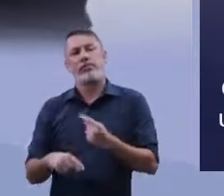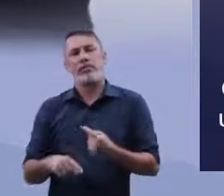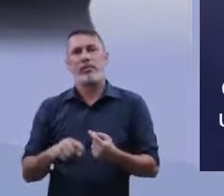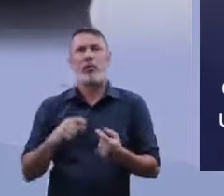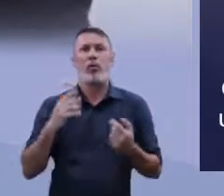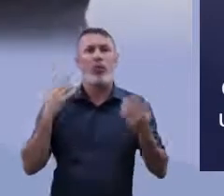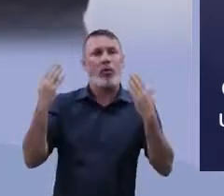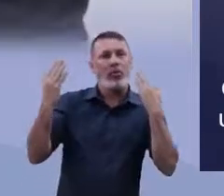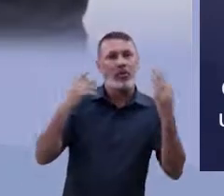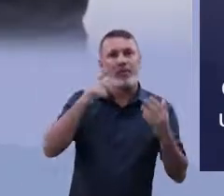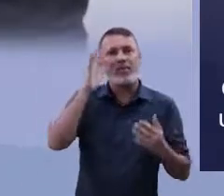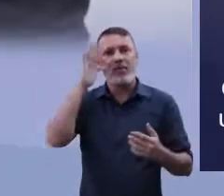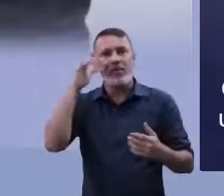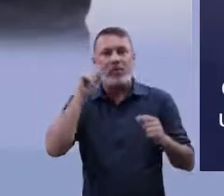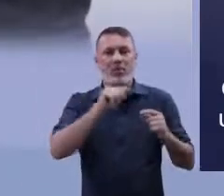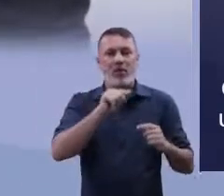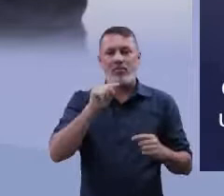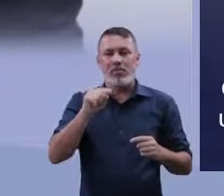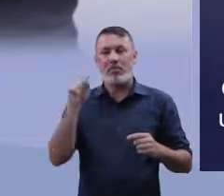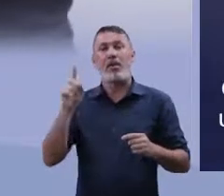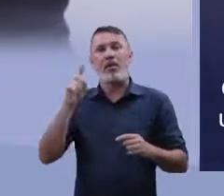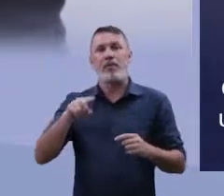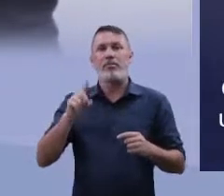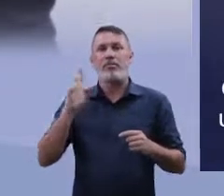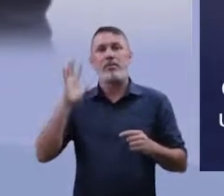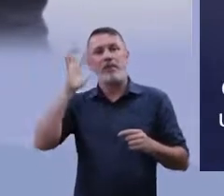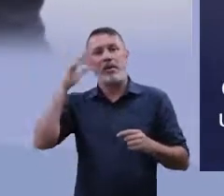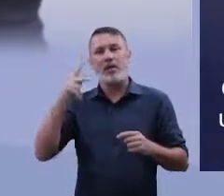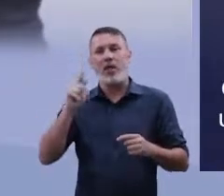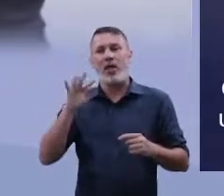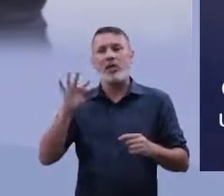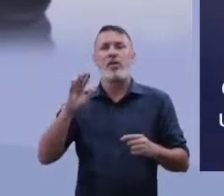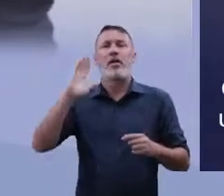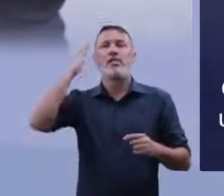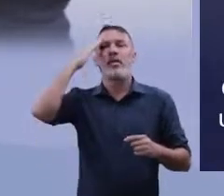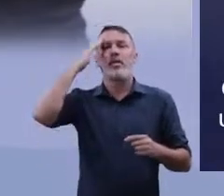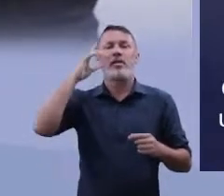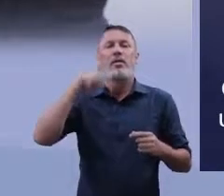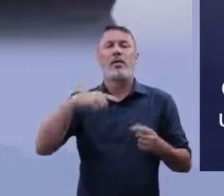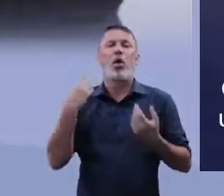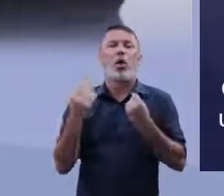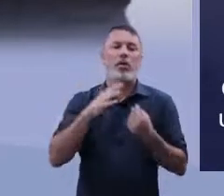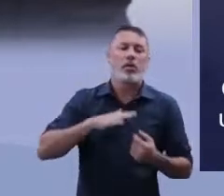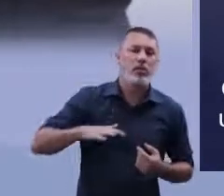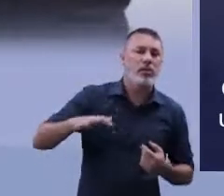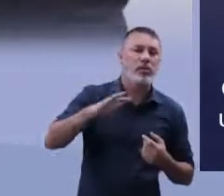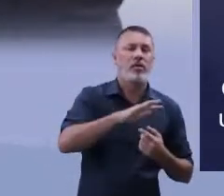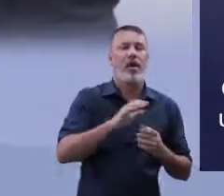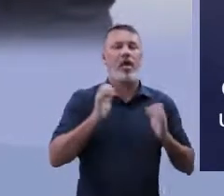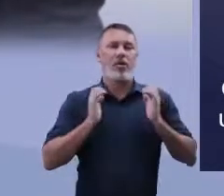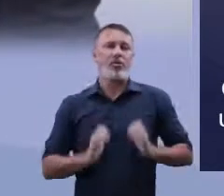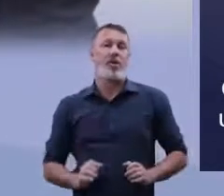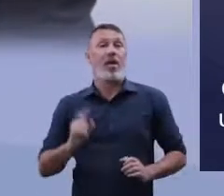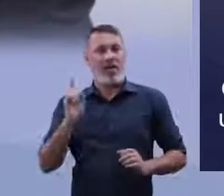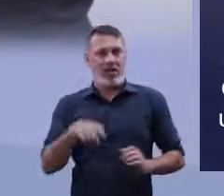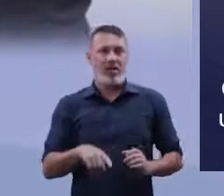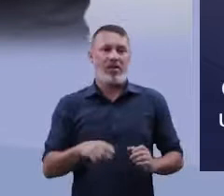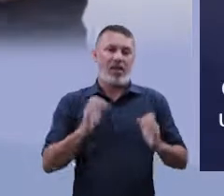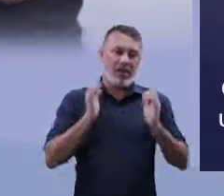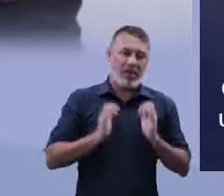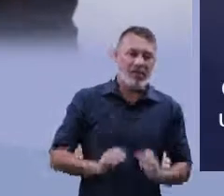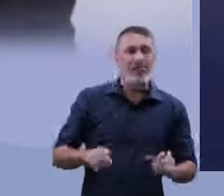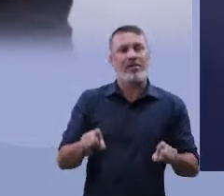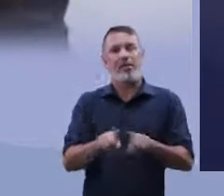ficar prejudicado. Então, é só para a gente entender um pouquinho aí de como Kant compreende a, a questão da ética e